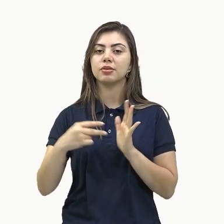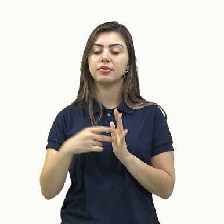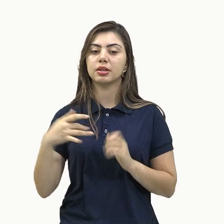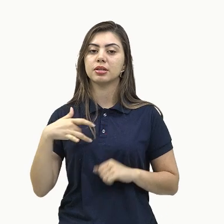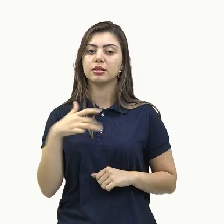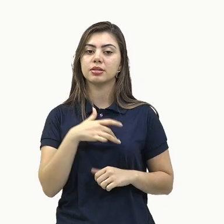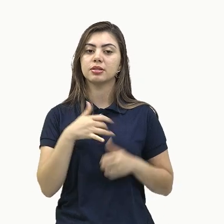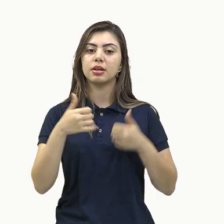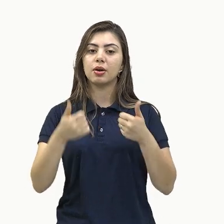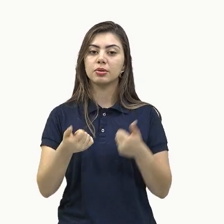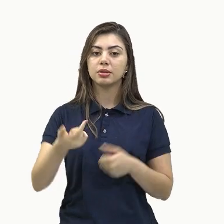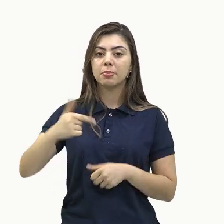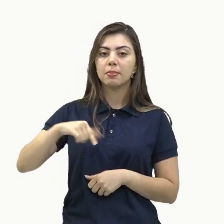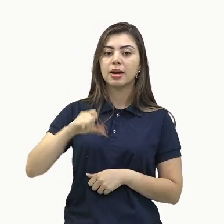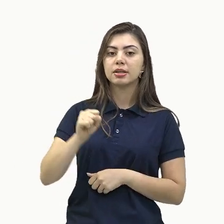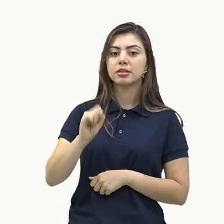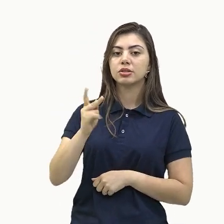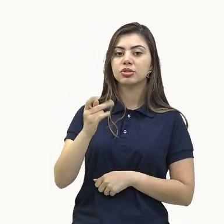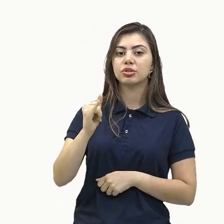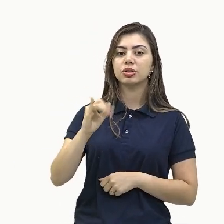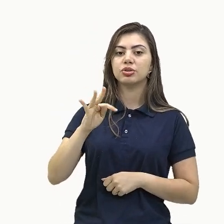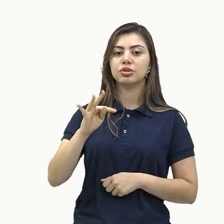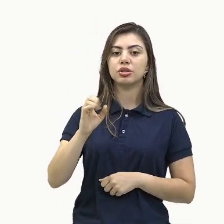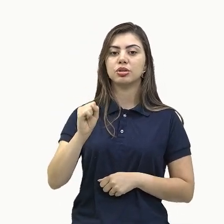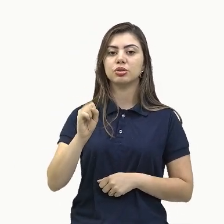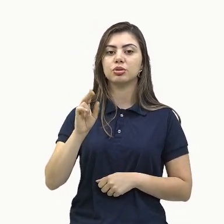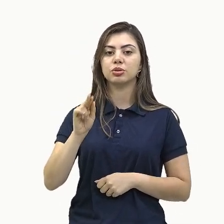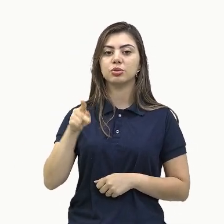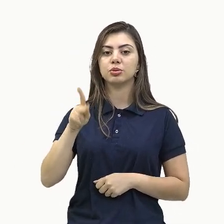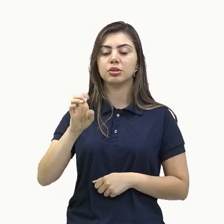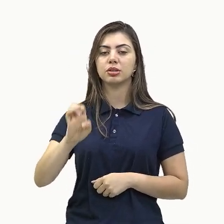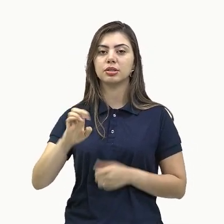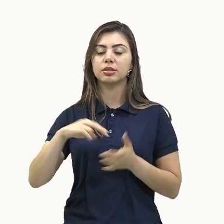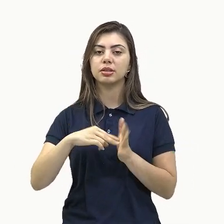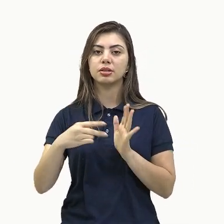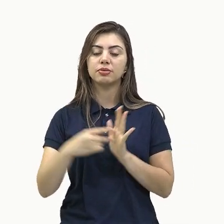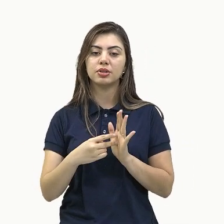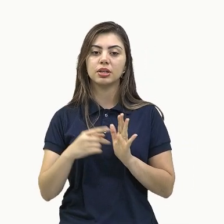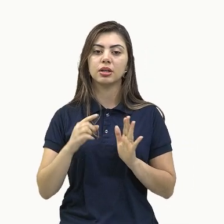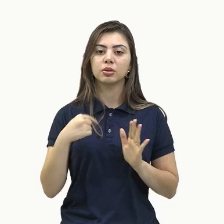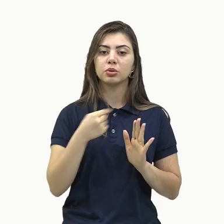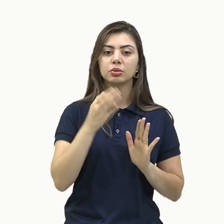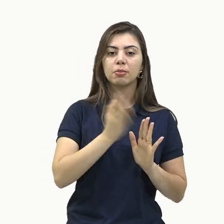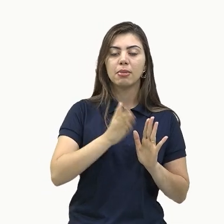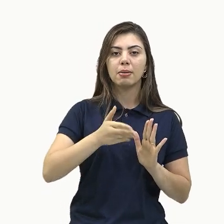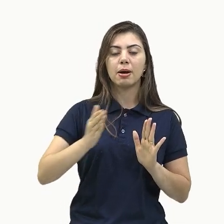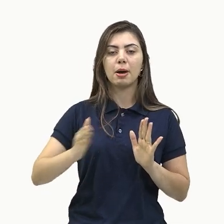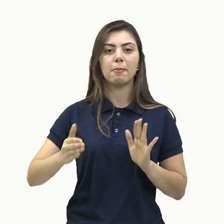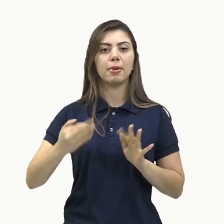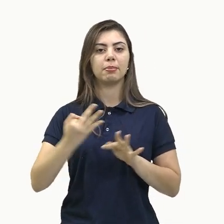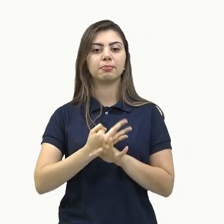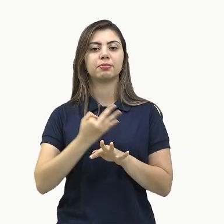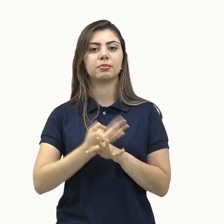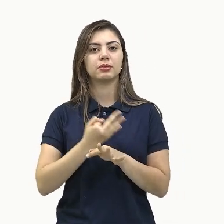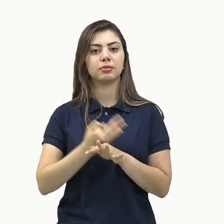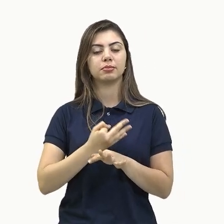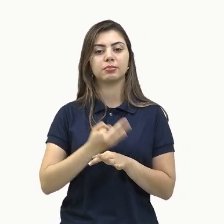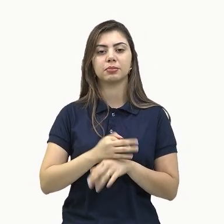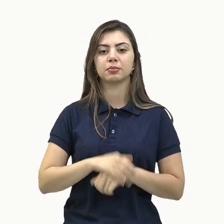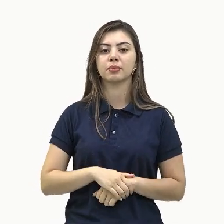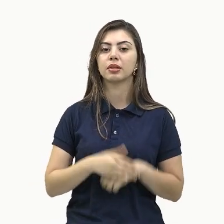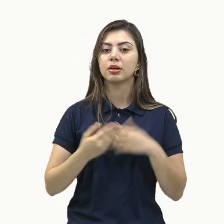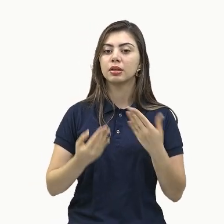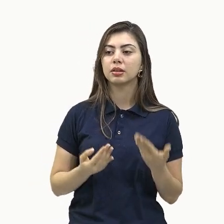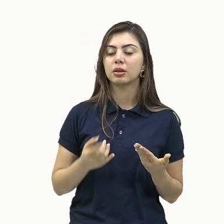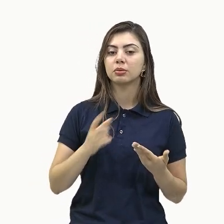é o senso de disciplina. E essas duas práticas, elas são utilizadas por grandes empresas e